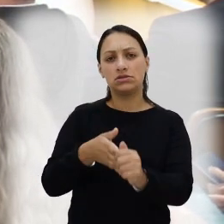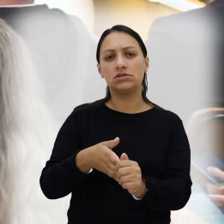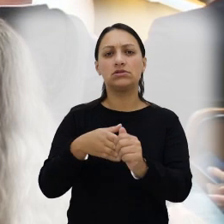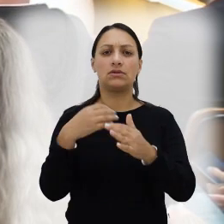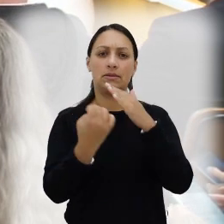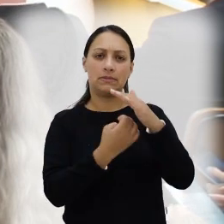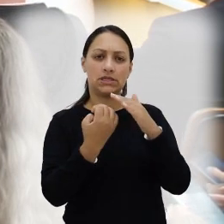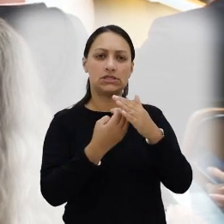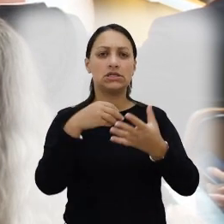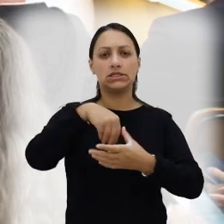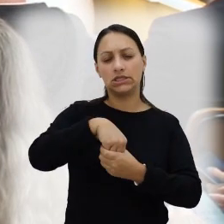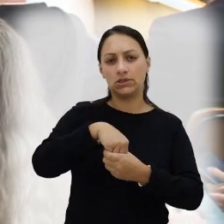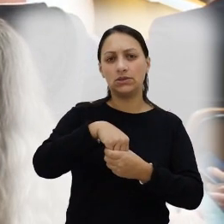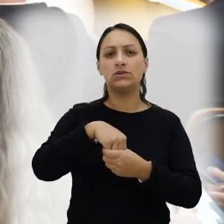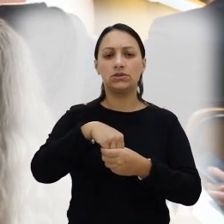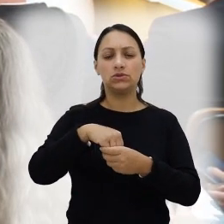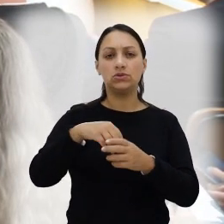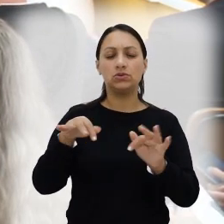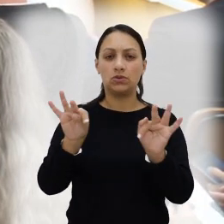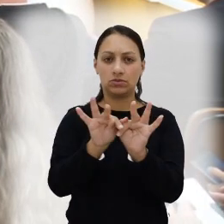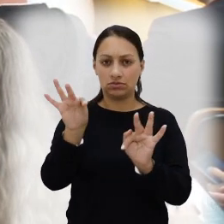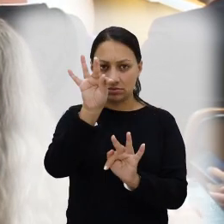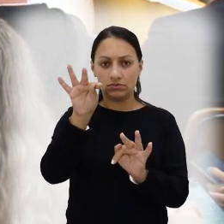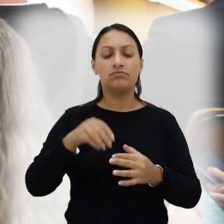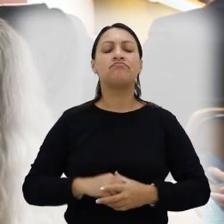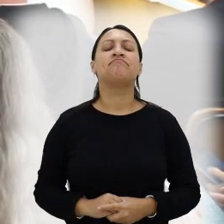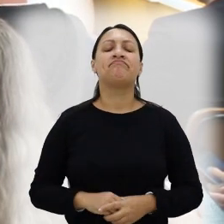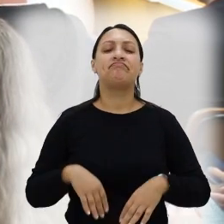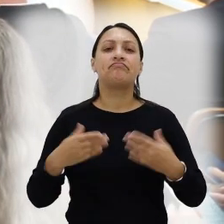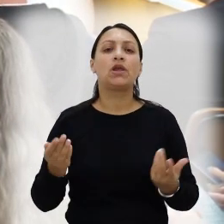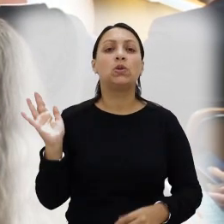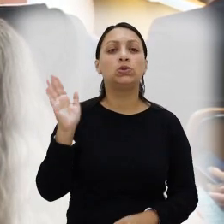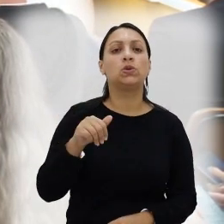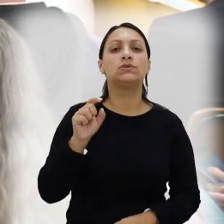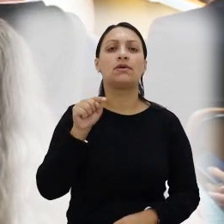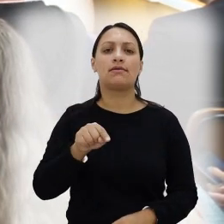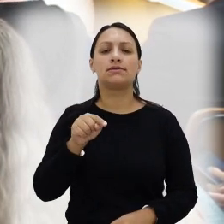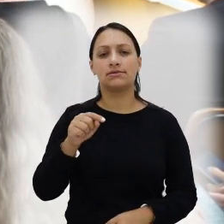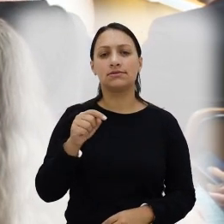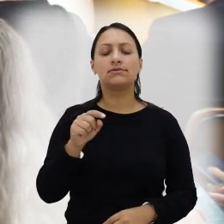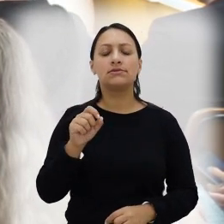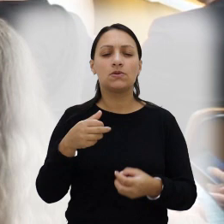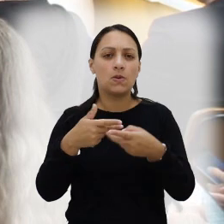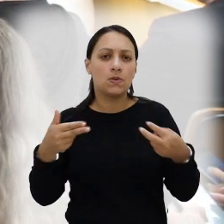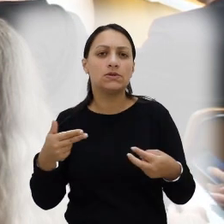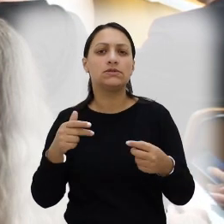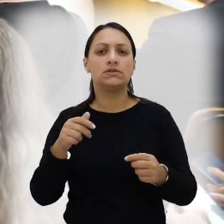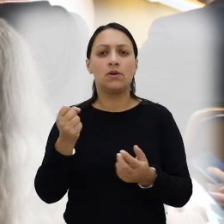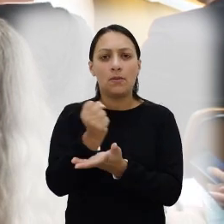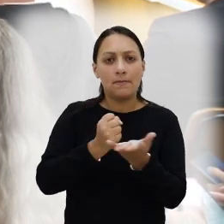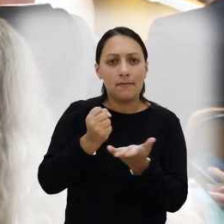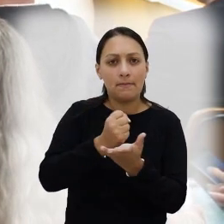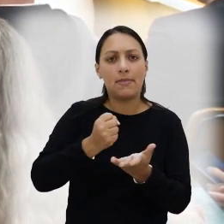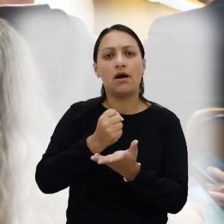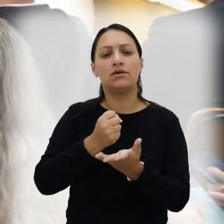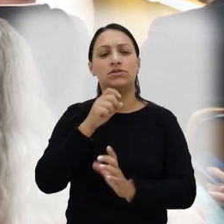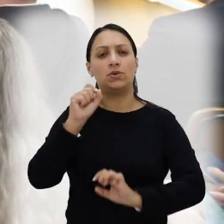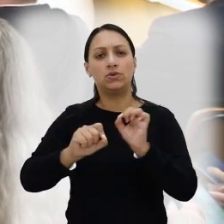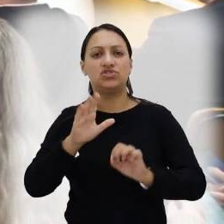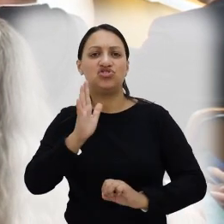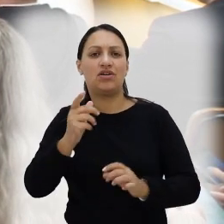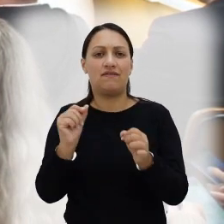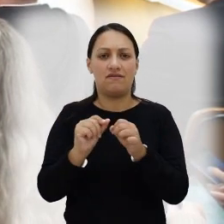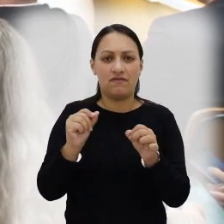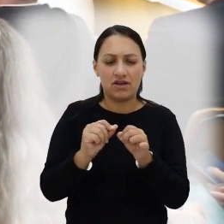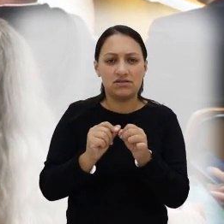das empresas dentro do parque. E aí a gente trouxe para cá, então, baseado no CERN, baseado no que a gente já